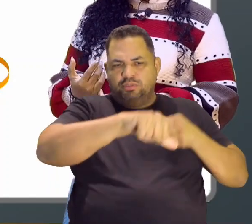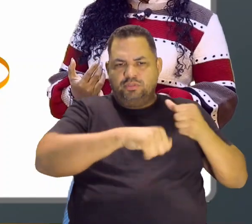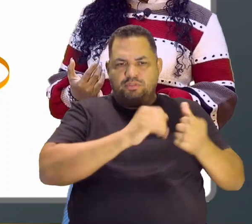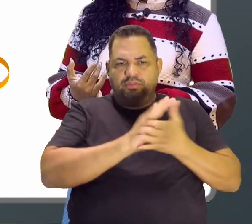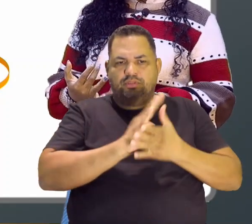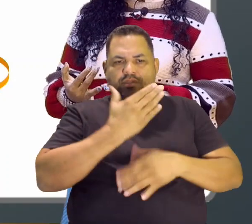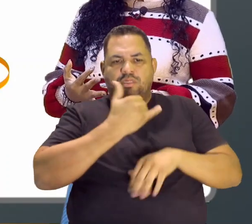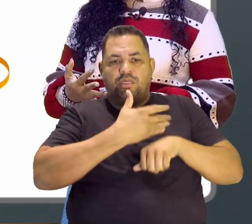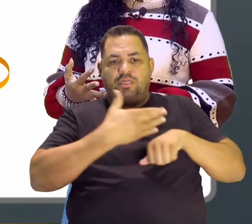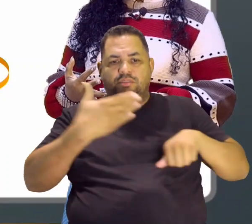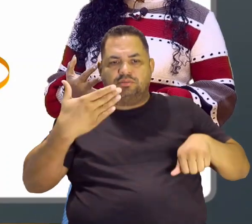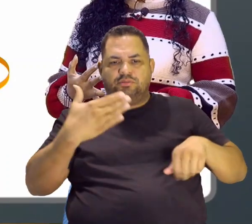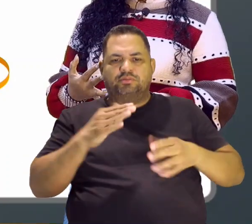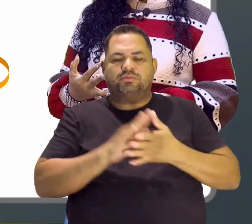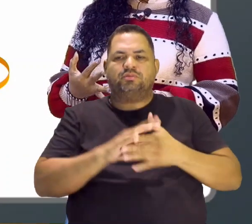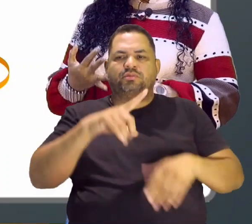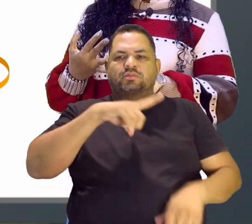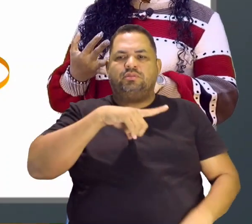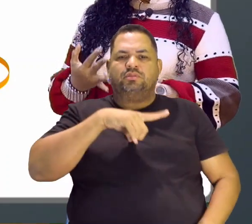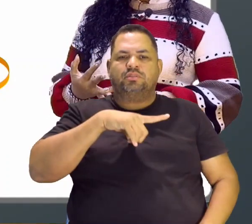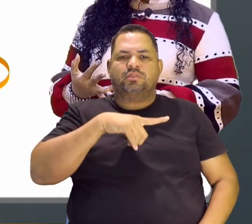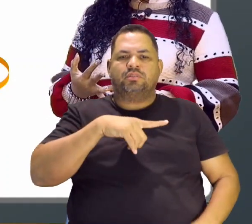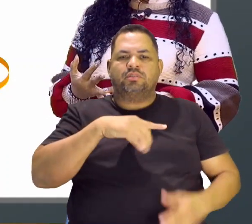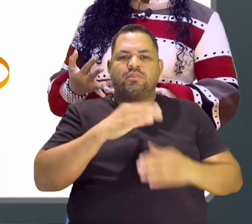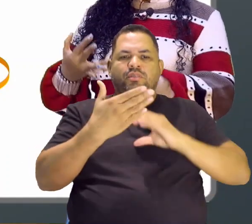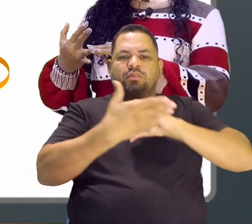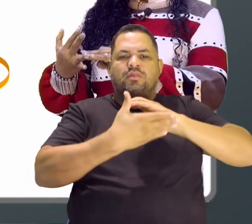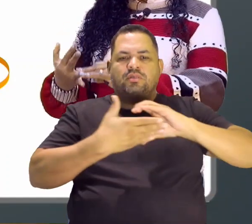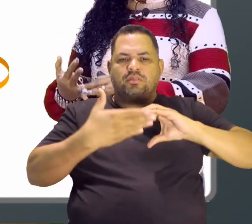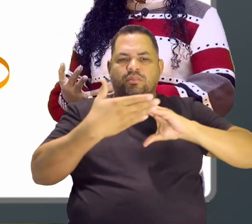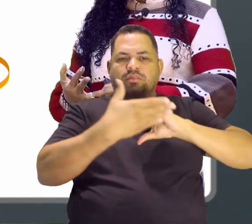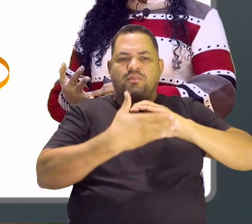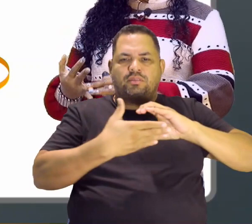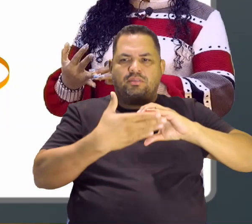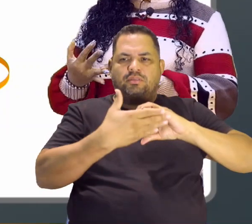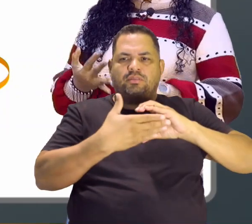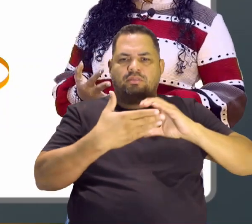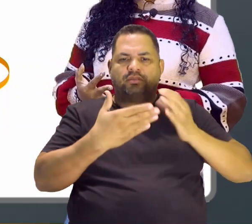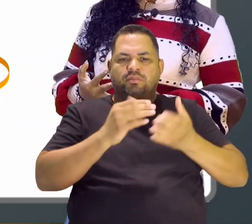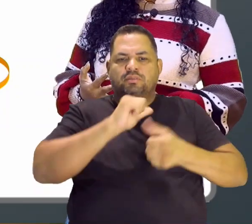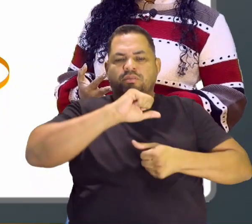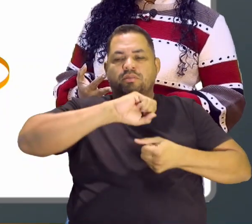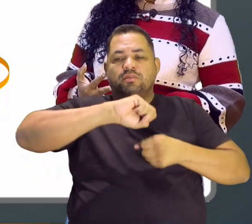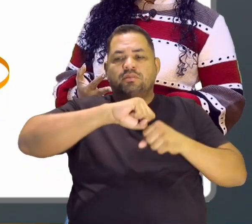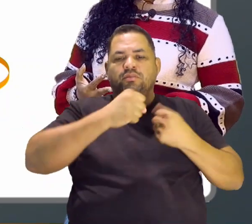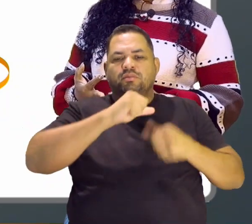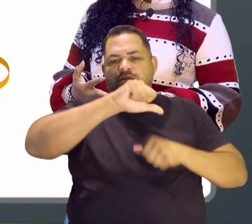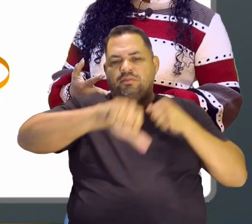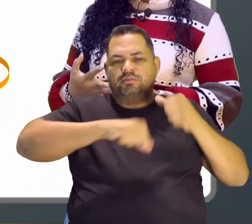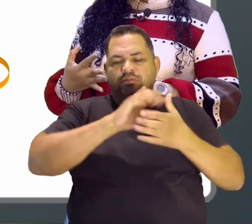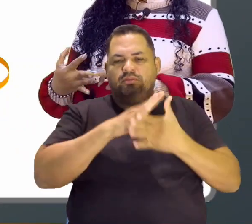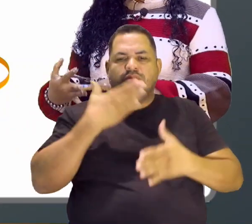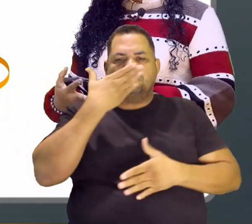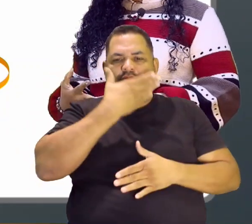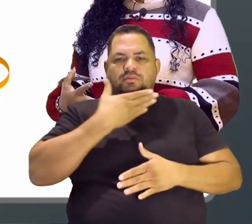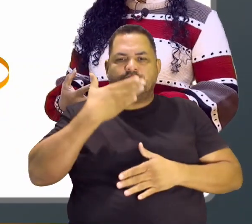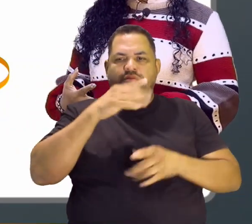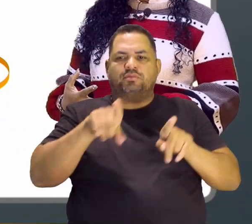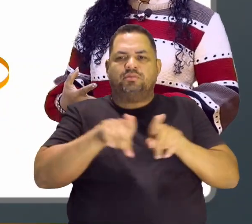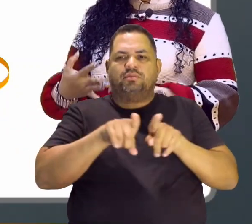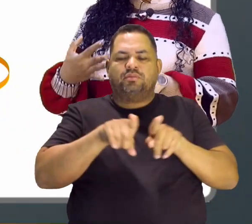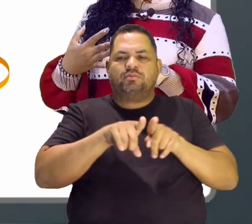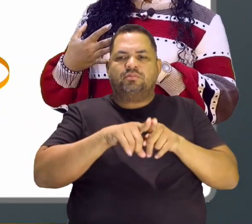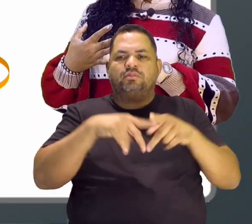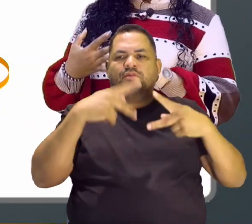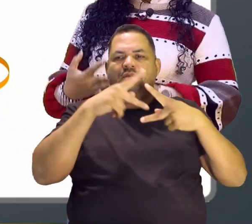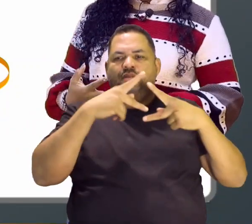ou glicerol. Nós temos aí o carboidrato quebrando-se e transformando-se em glicose. E depois nós temos